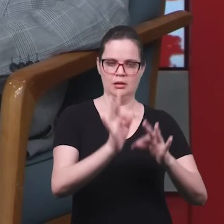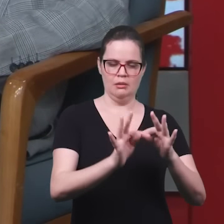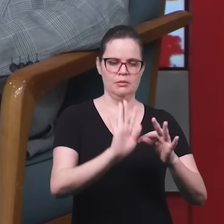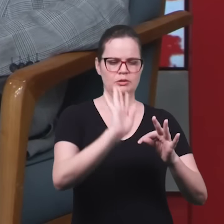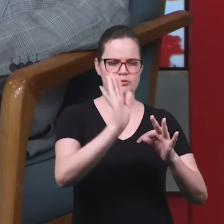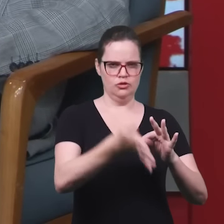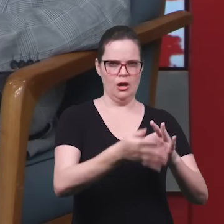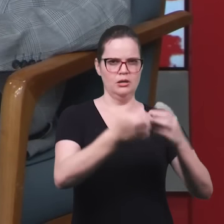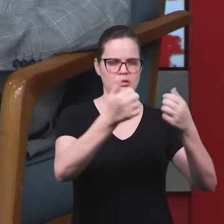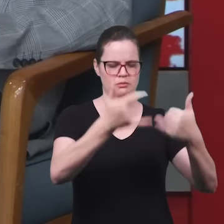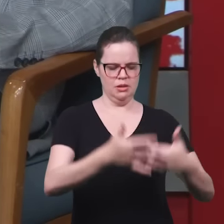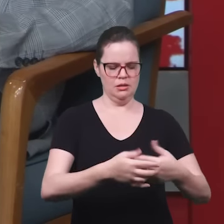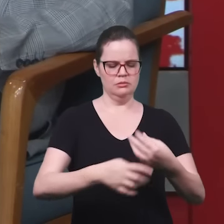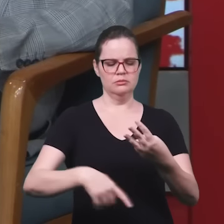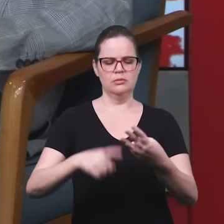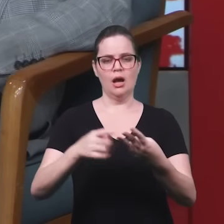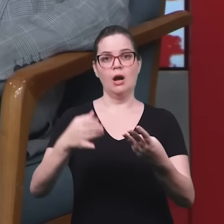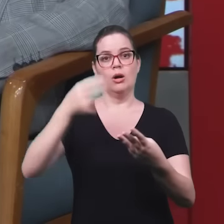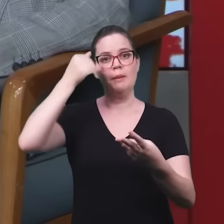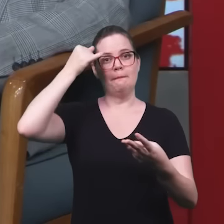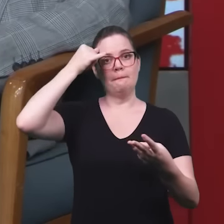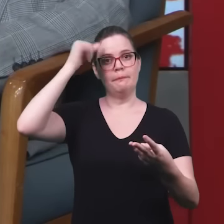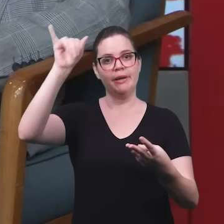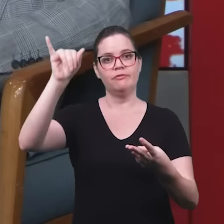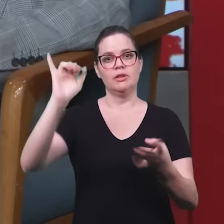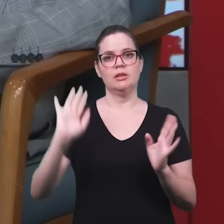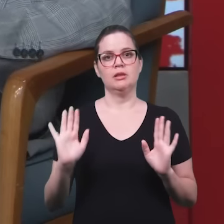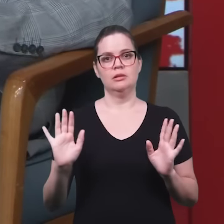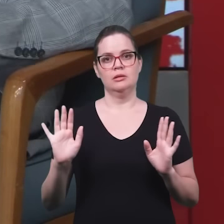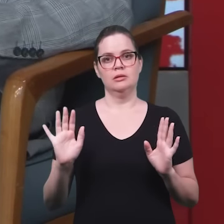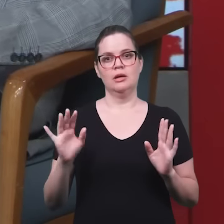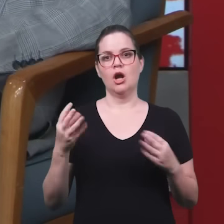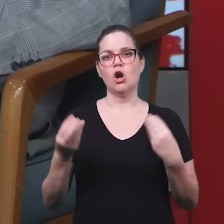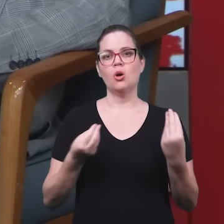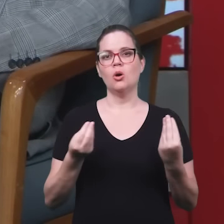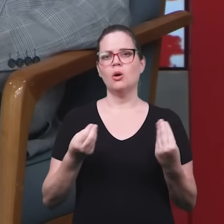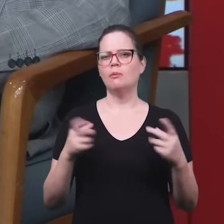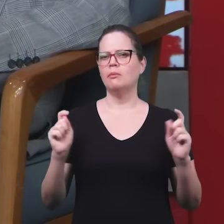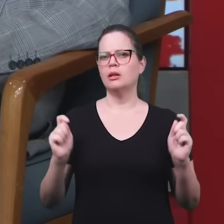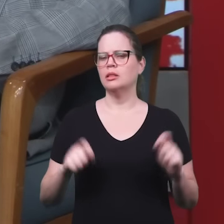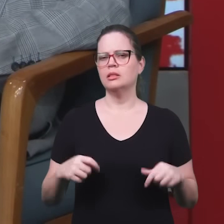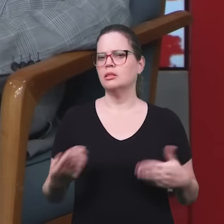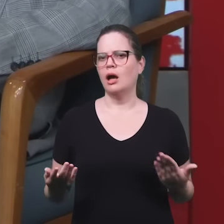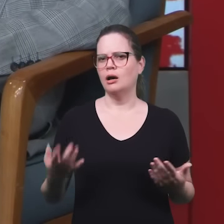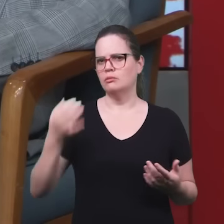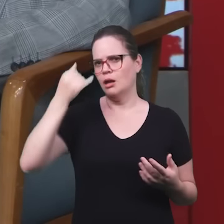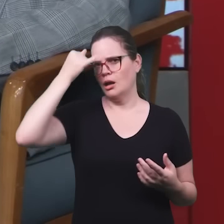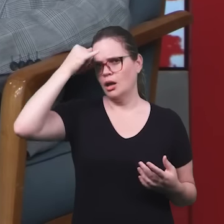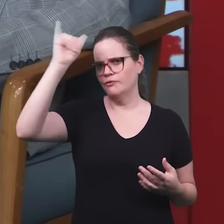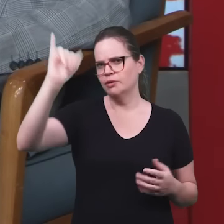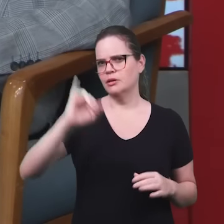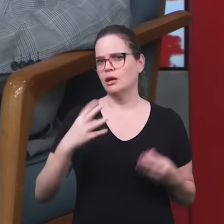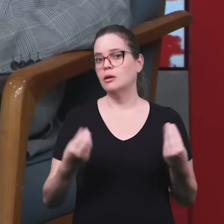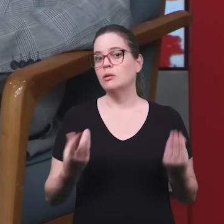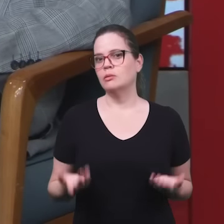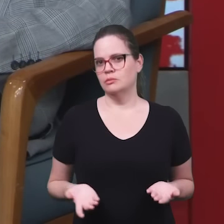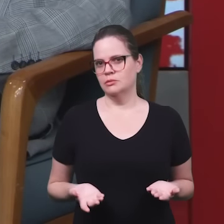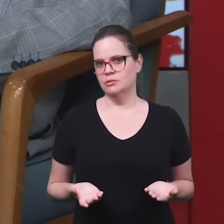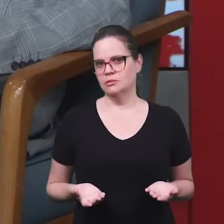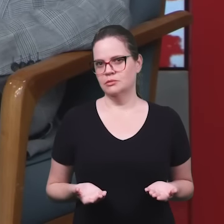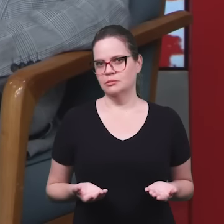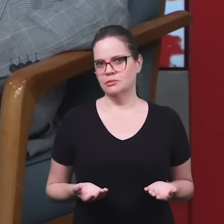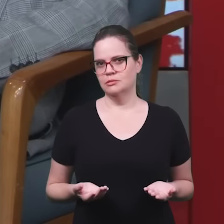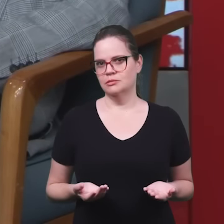sobre a prevenção. Como é que você faz, então, a prevenção da